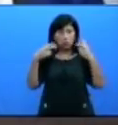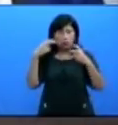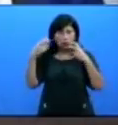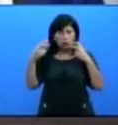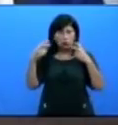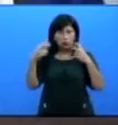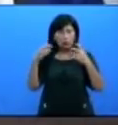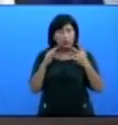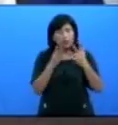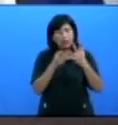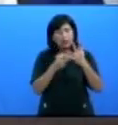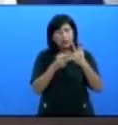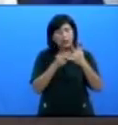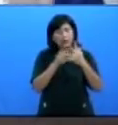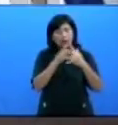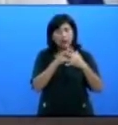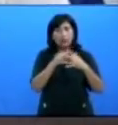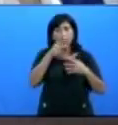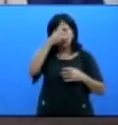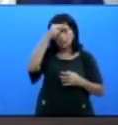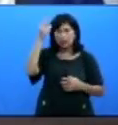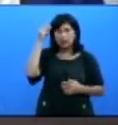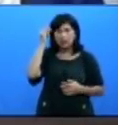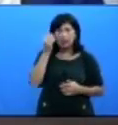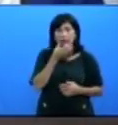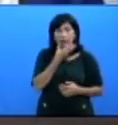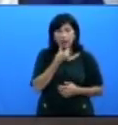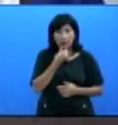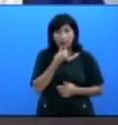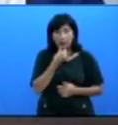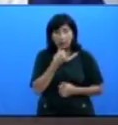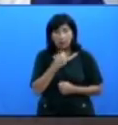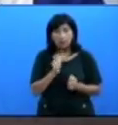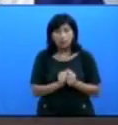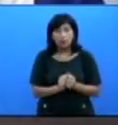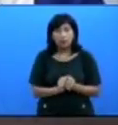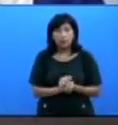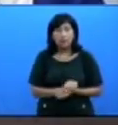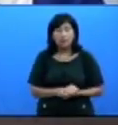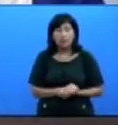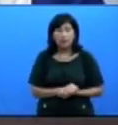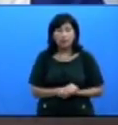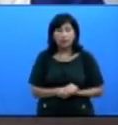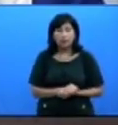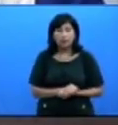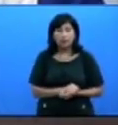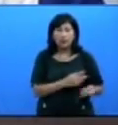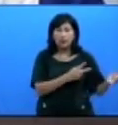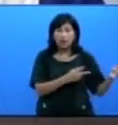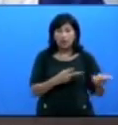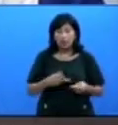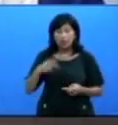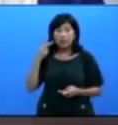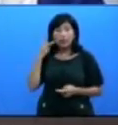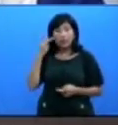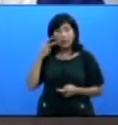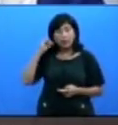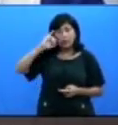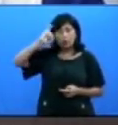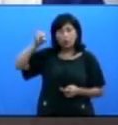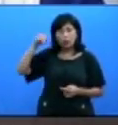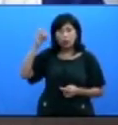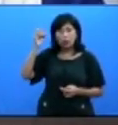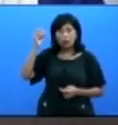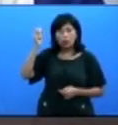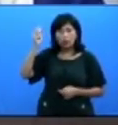da Prefeitura Municipal, né, o Bombim estava lá presente, eu convidei o vereador Joaquim também, mas ele justificou